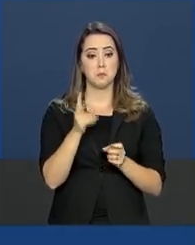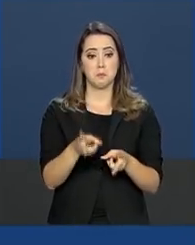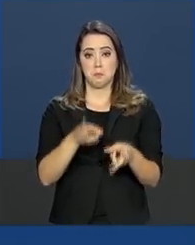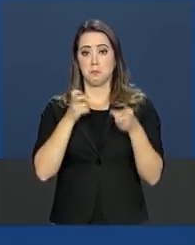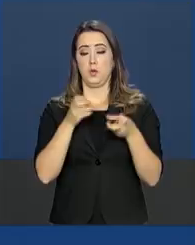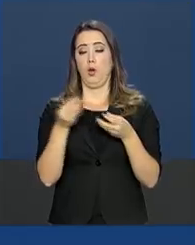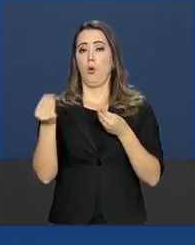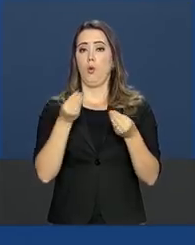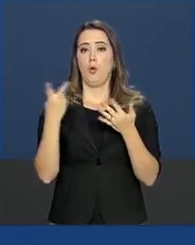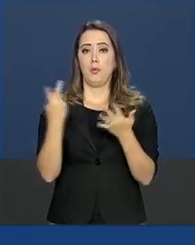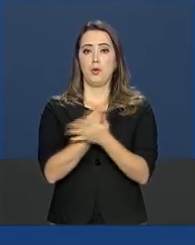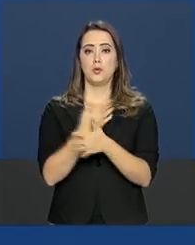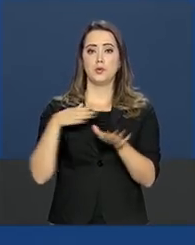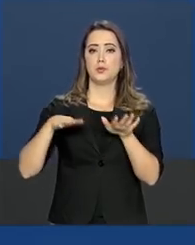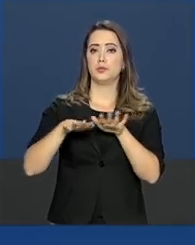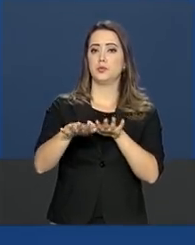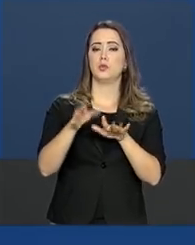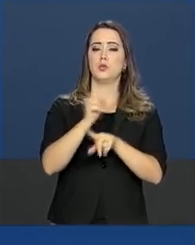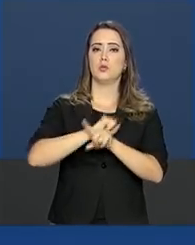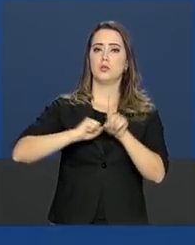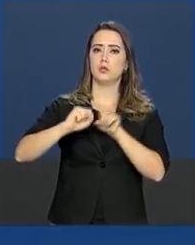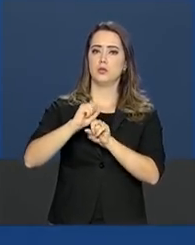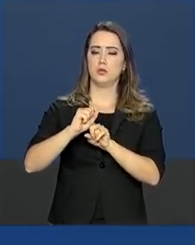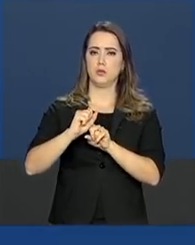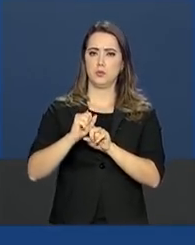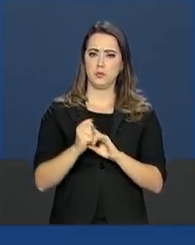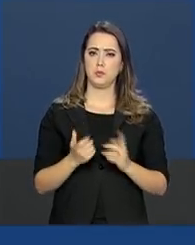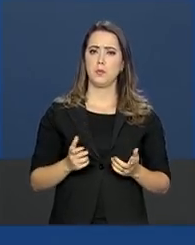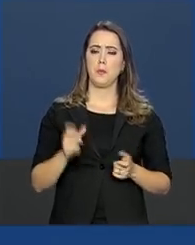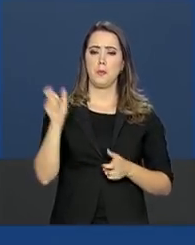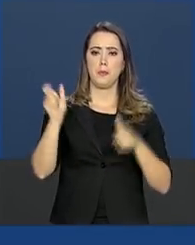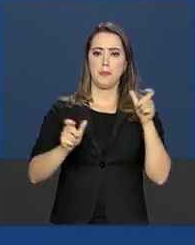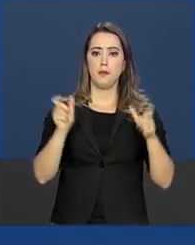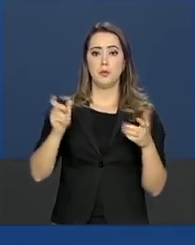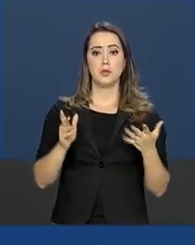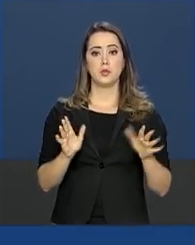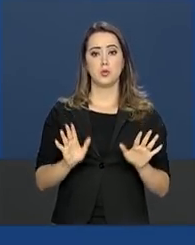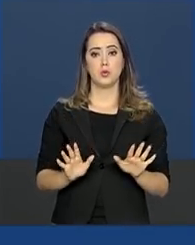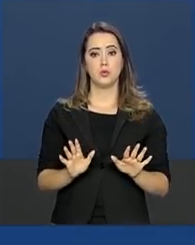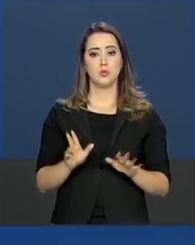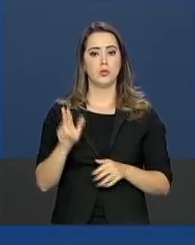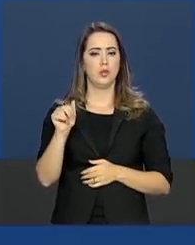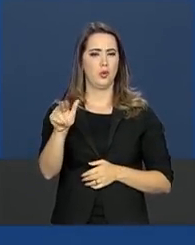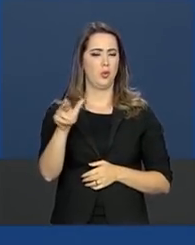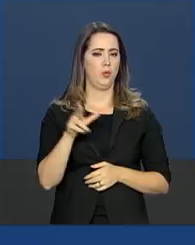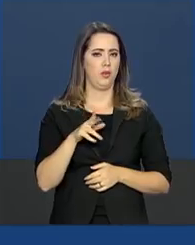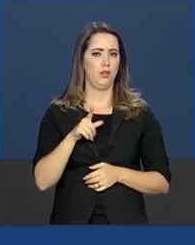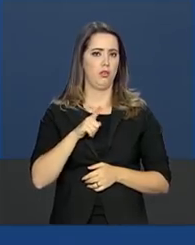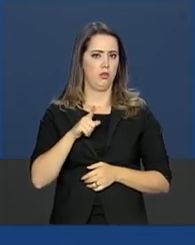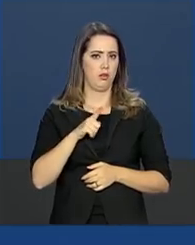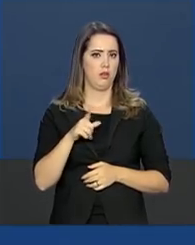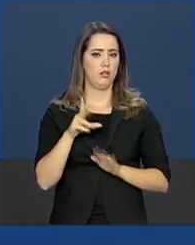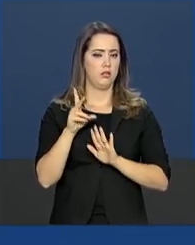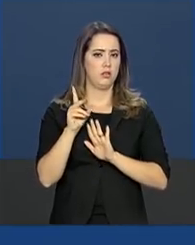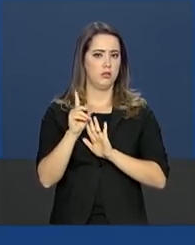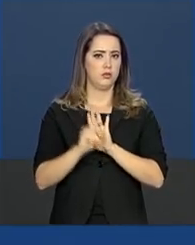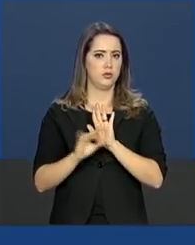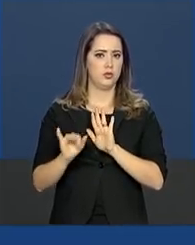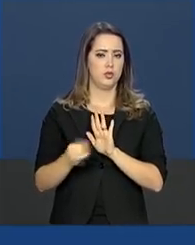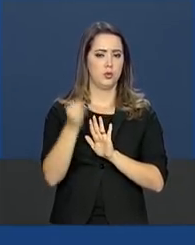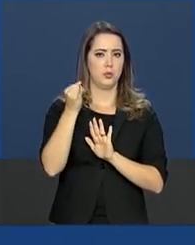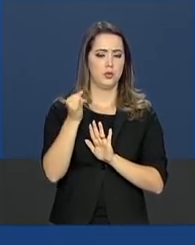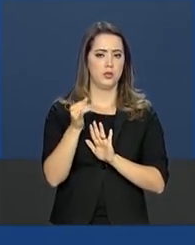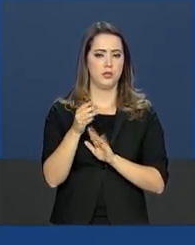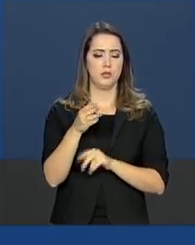dá essa inclusão social. Pessoas que, a rigor, jamais teriam a oportunidade,